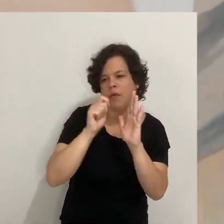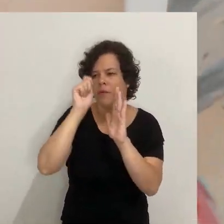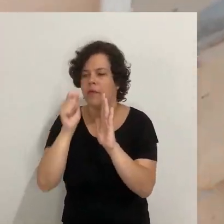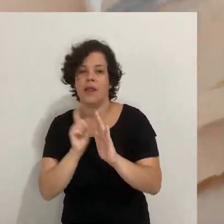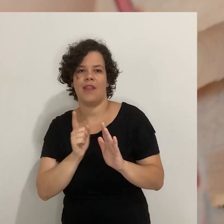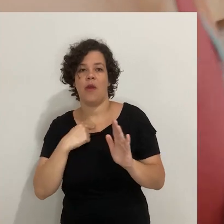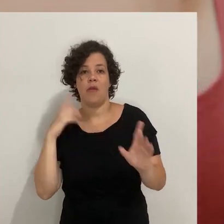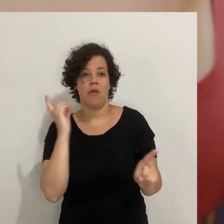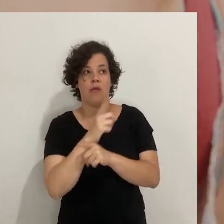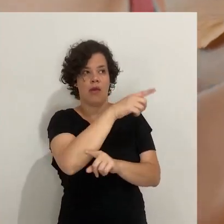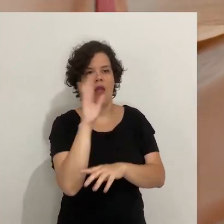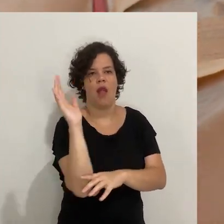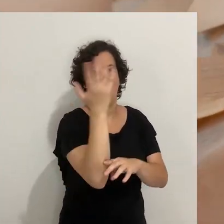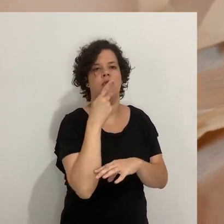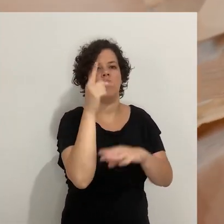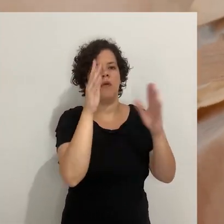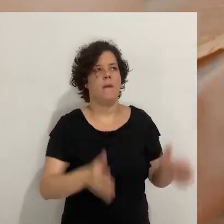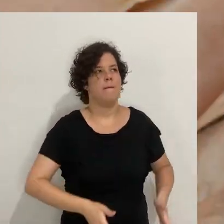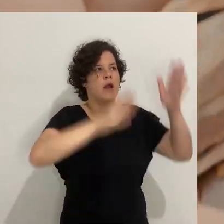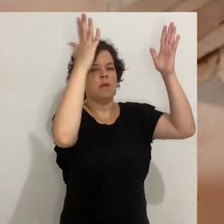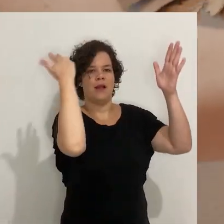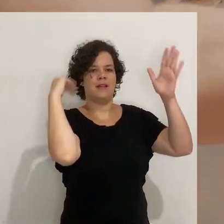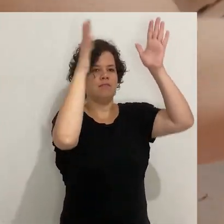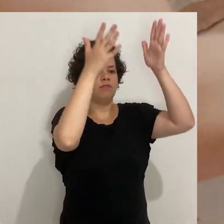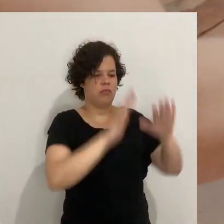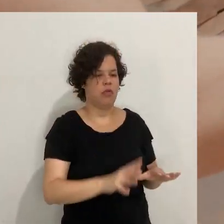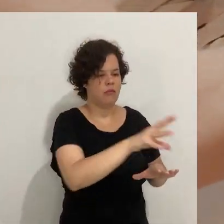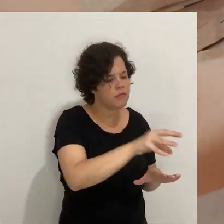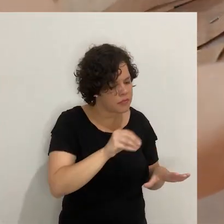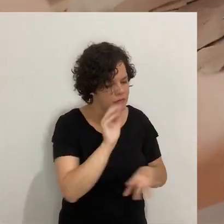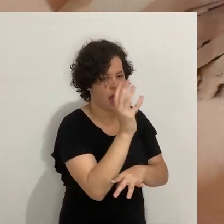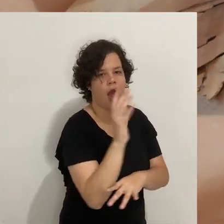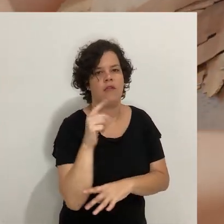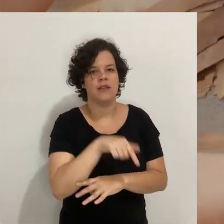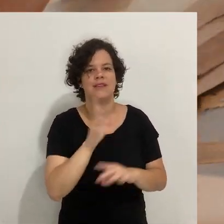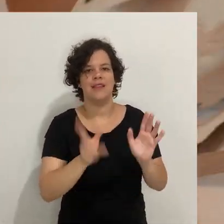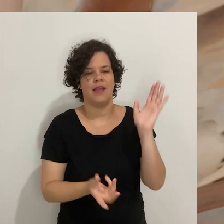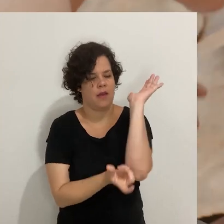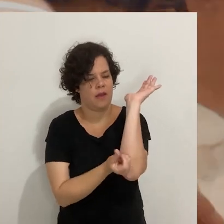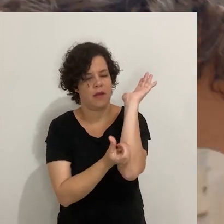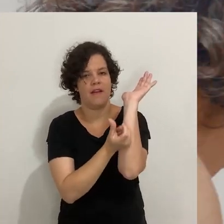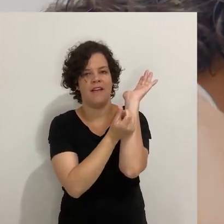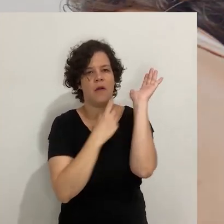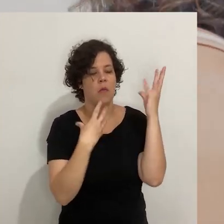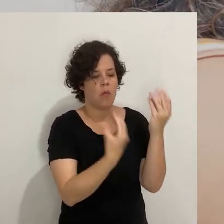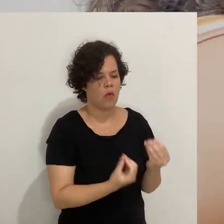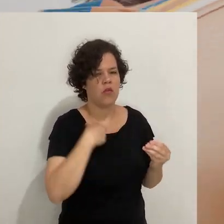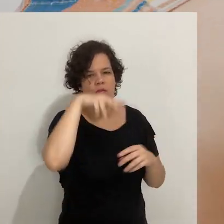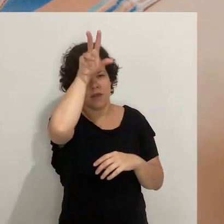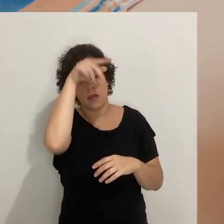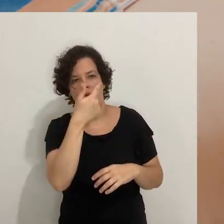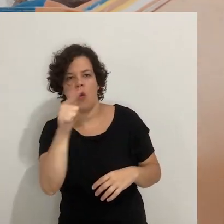encontro essas lascas numa demolição de um prédio e elas têm ali todo o histórico do cupim. Vários cupins, vários